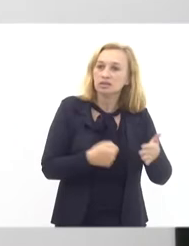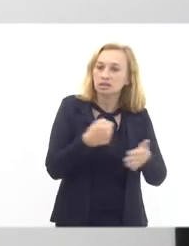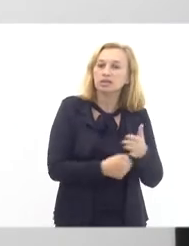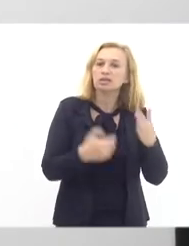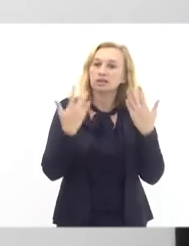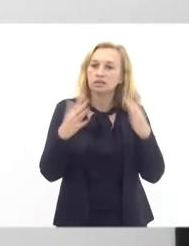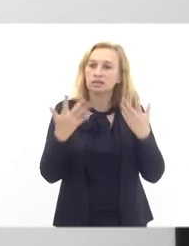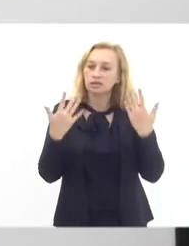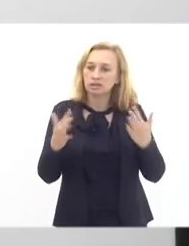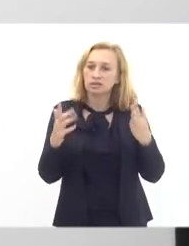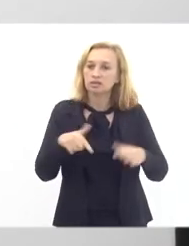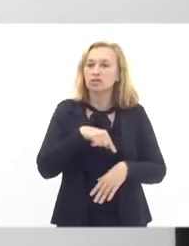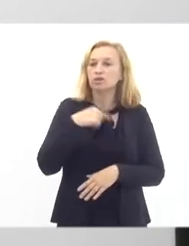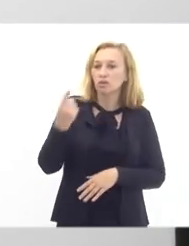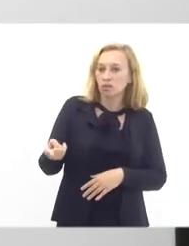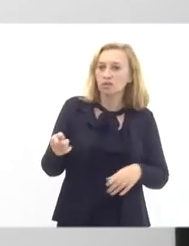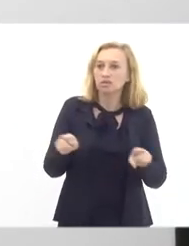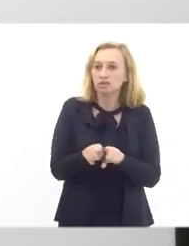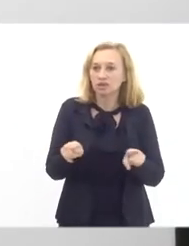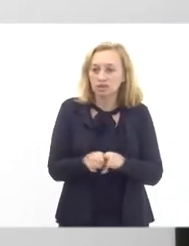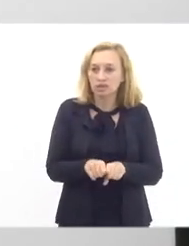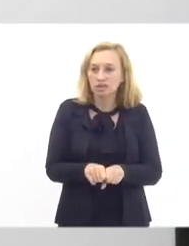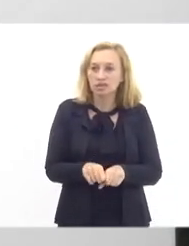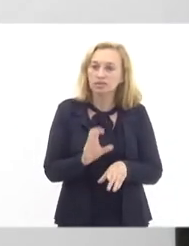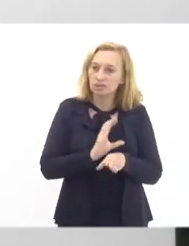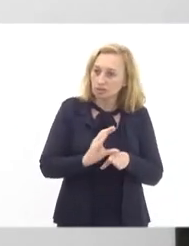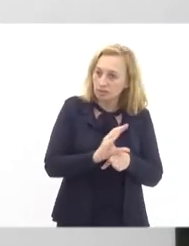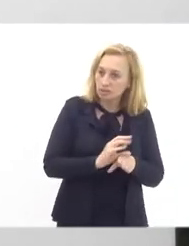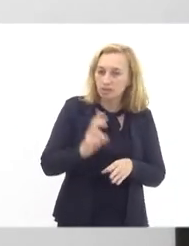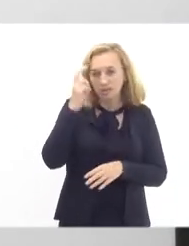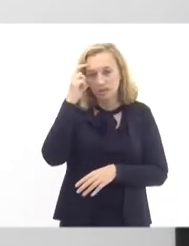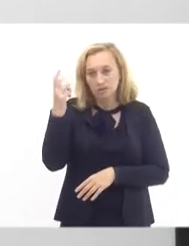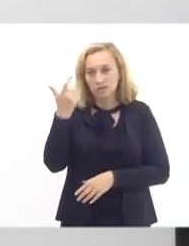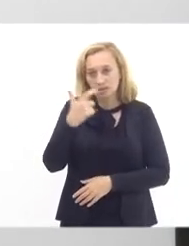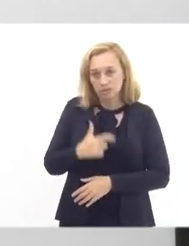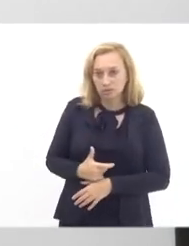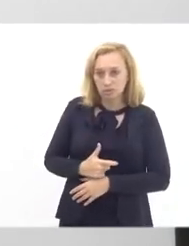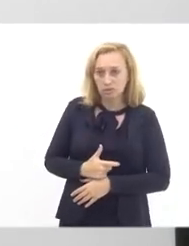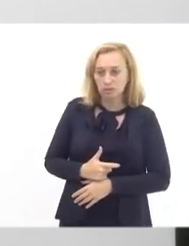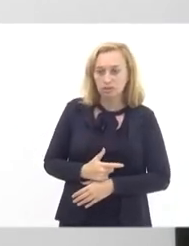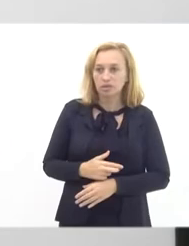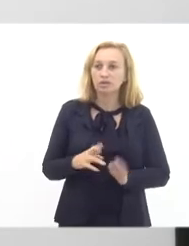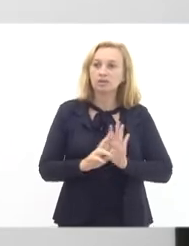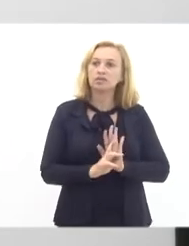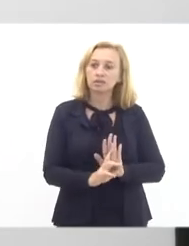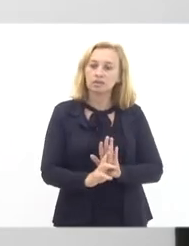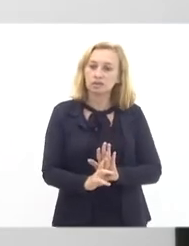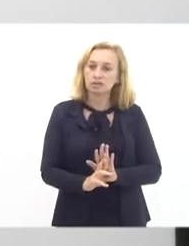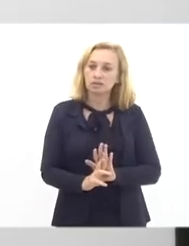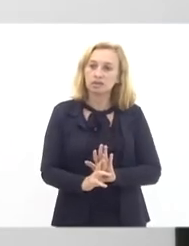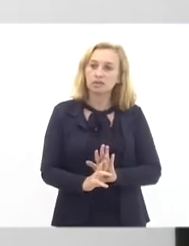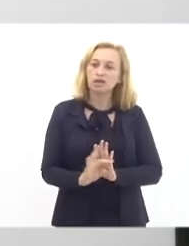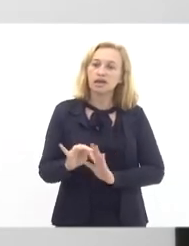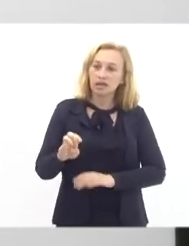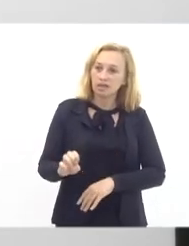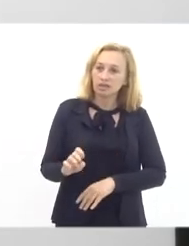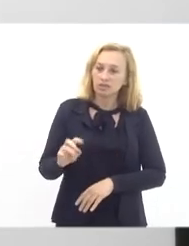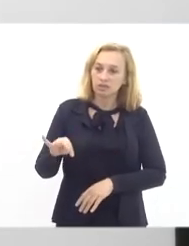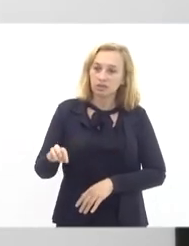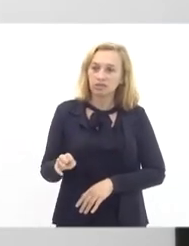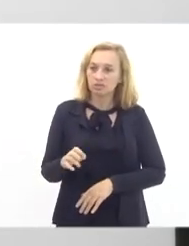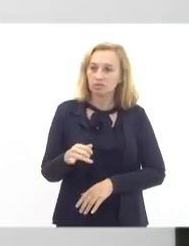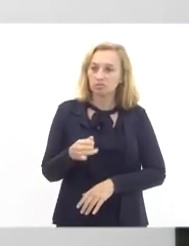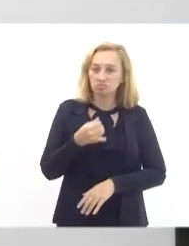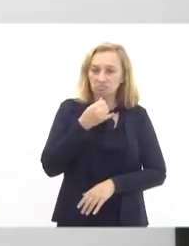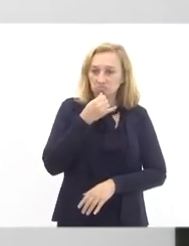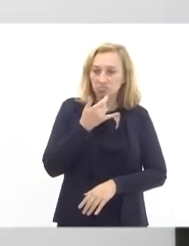parabenizo tantos outros. Né? E, como conselheira de cultura que estou, né, representante a Leste Fluminense, lamento, eu não